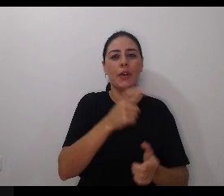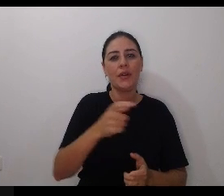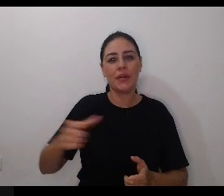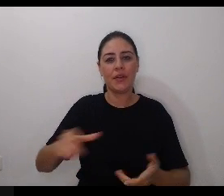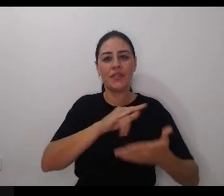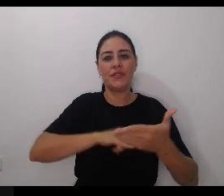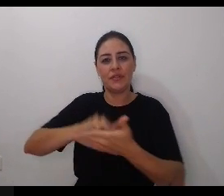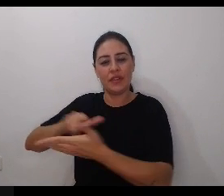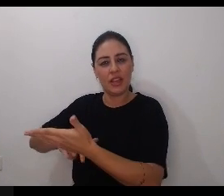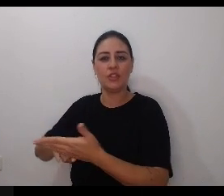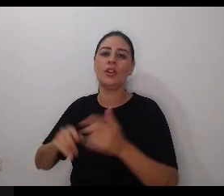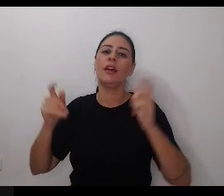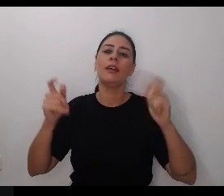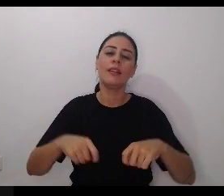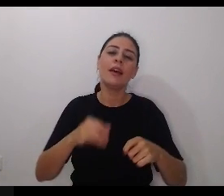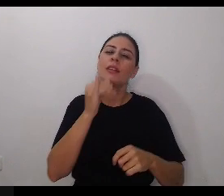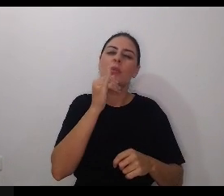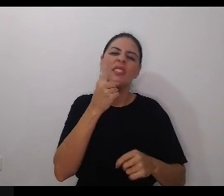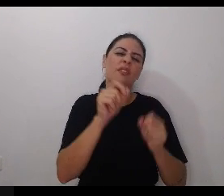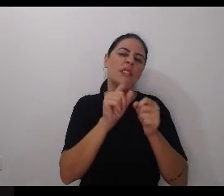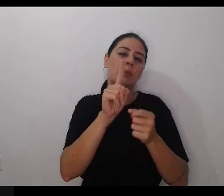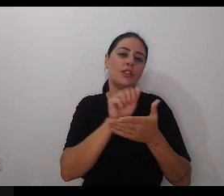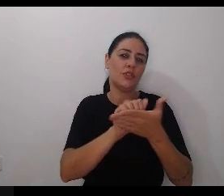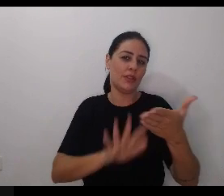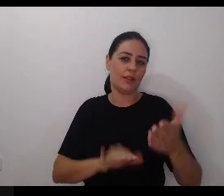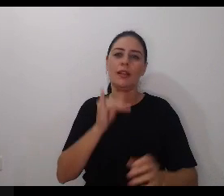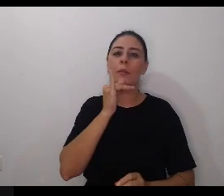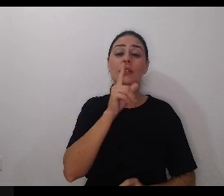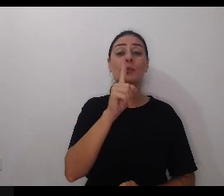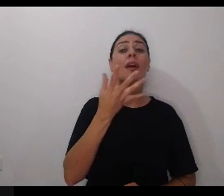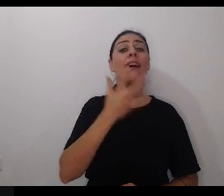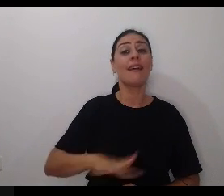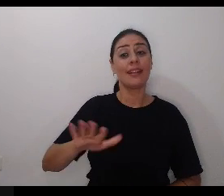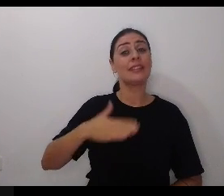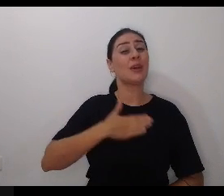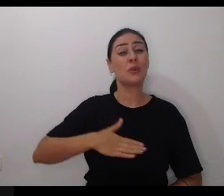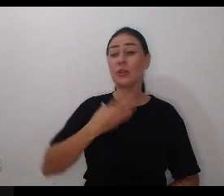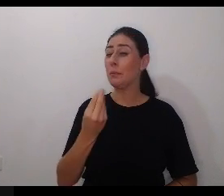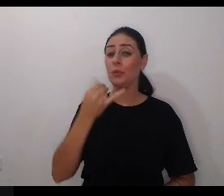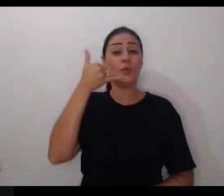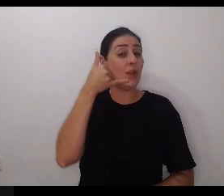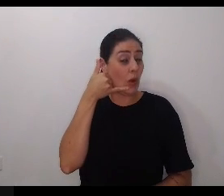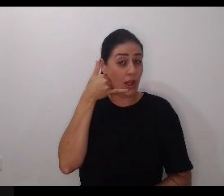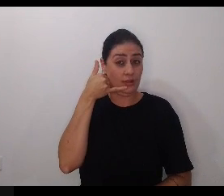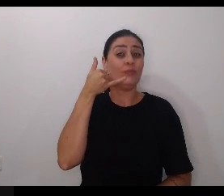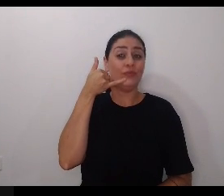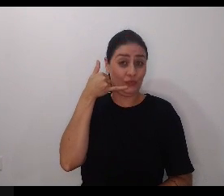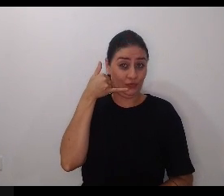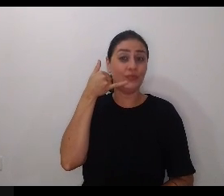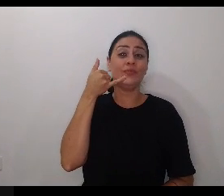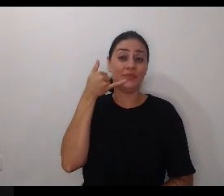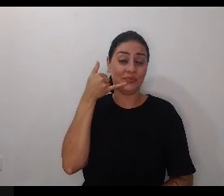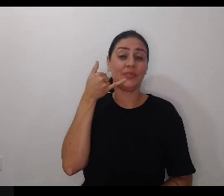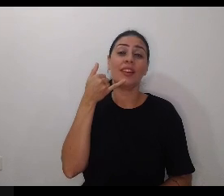O uso de fichas, ele pode ser um recurso para aumentar a motivação da criança para fazer uma atividade. Então, digamos que é